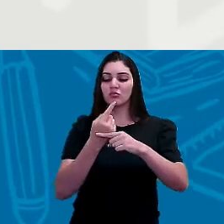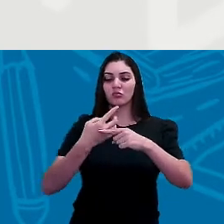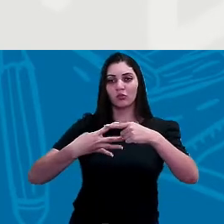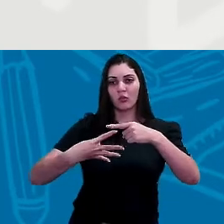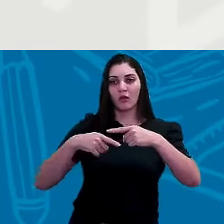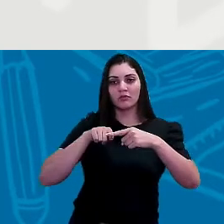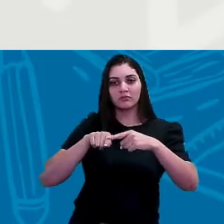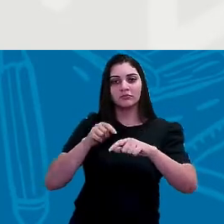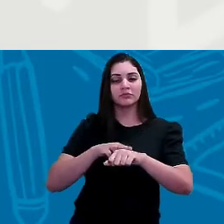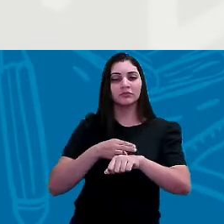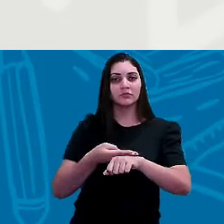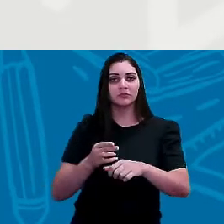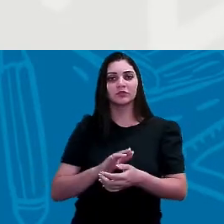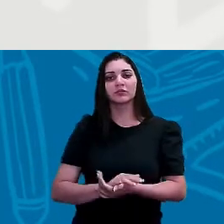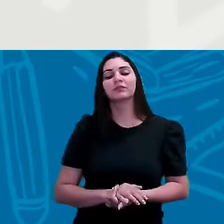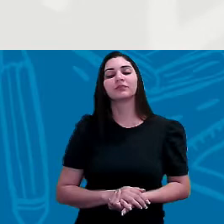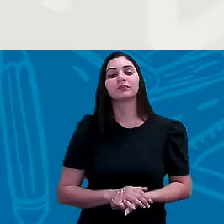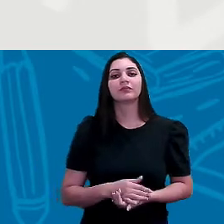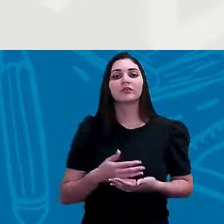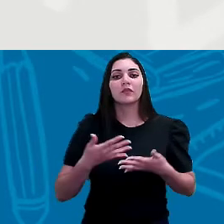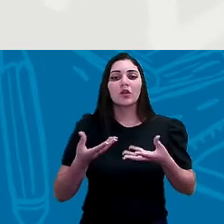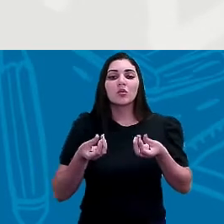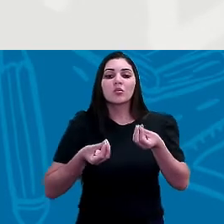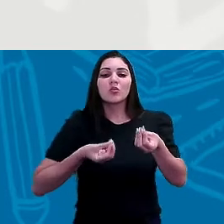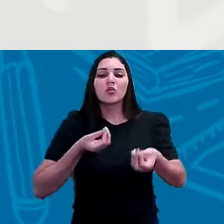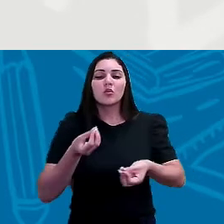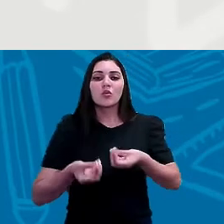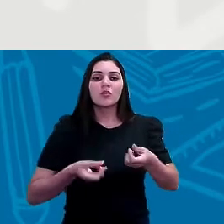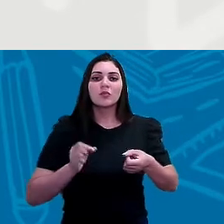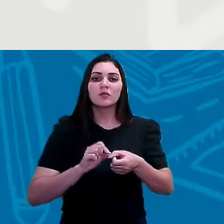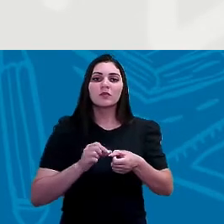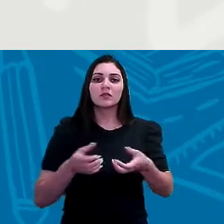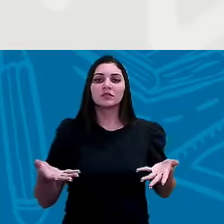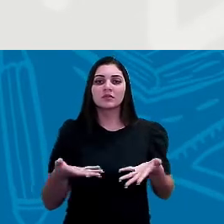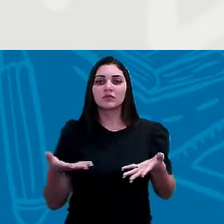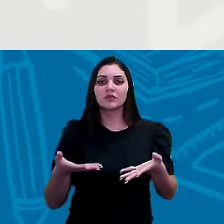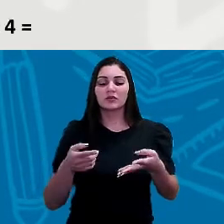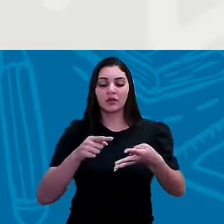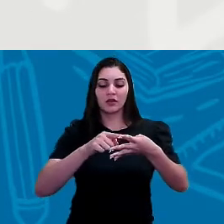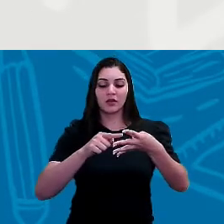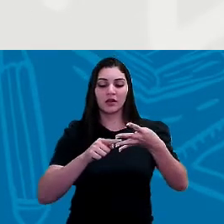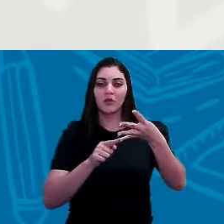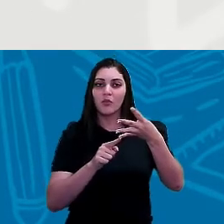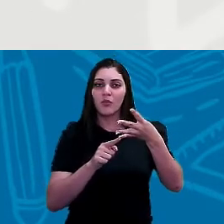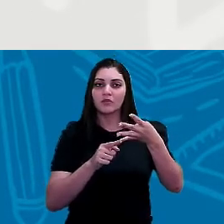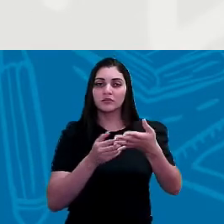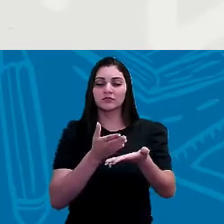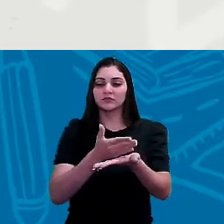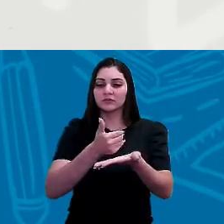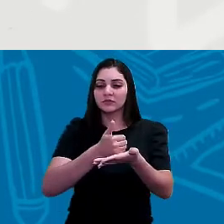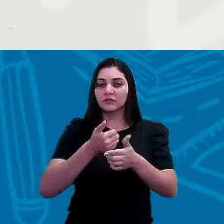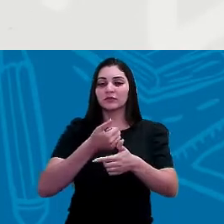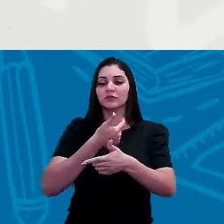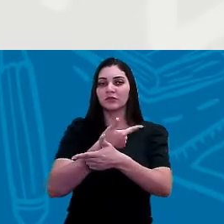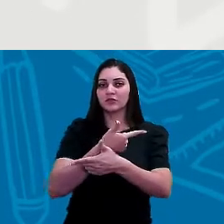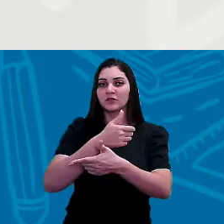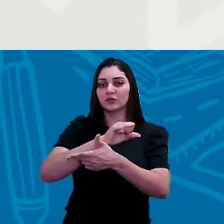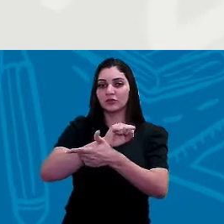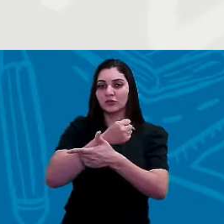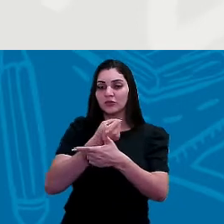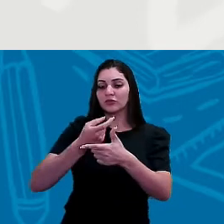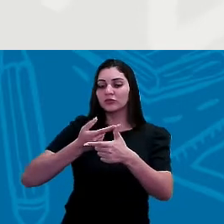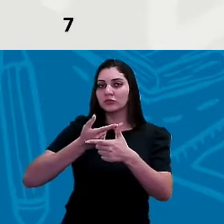chocolate. E aí, como é que eu faço agora? A quarta parte de 28. 28 dividido